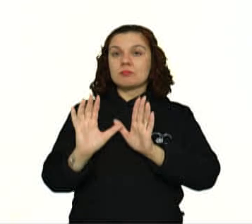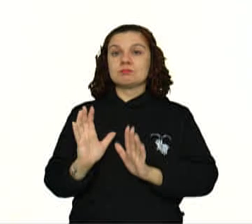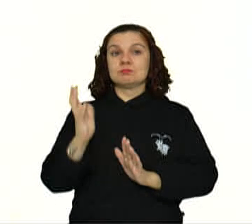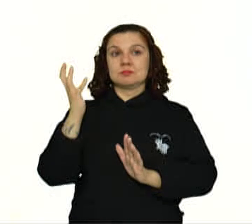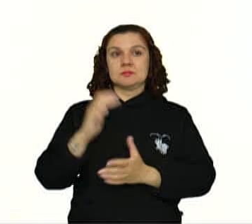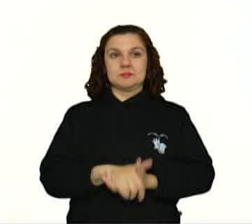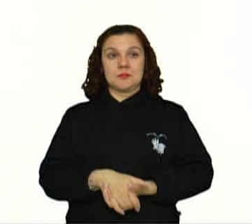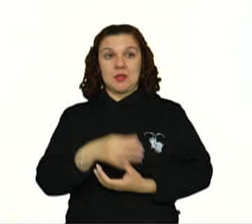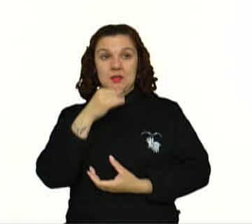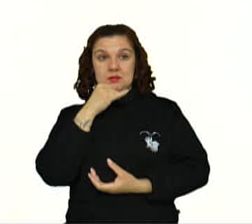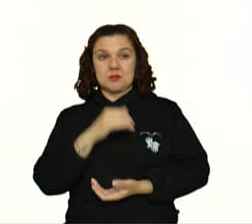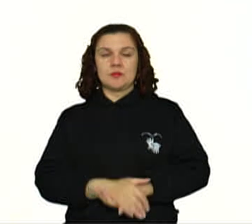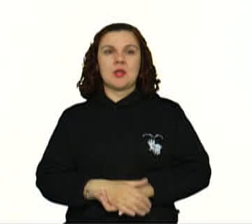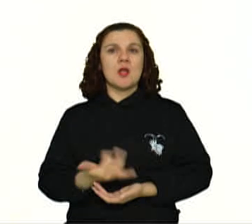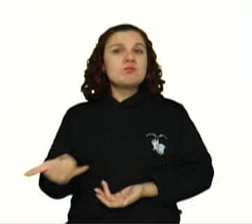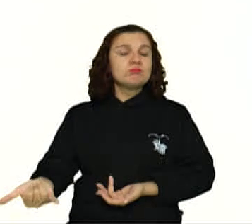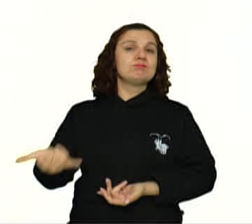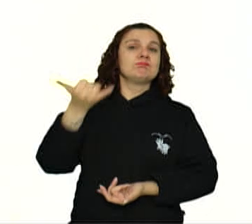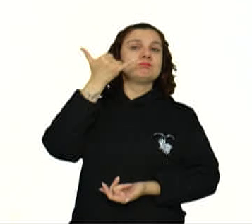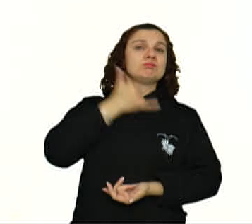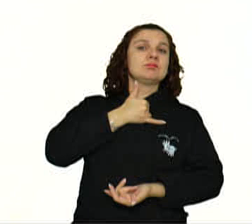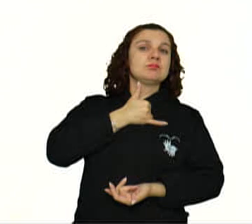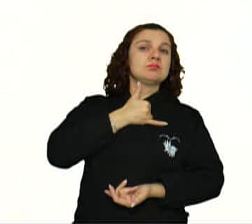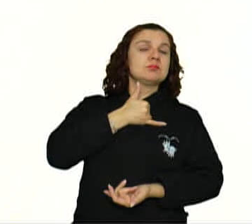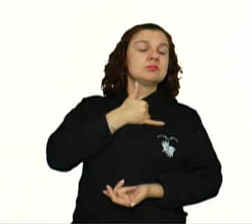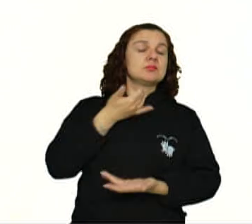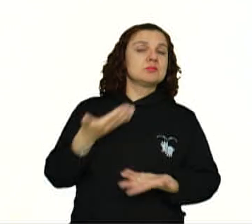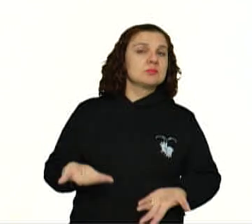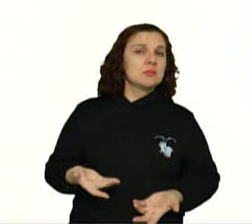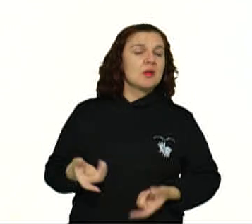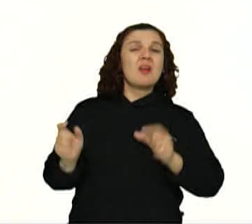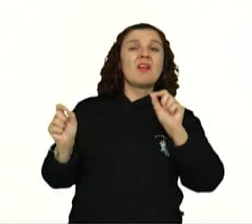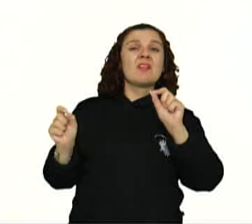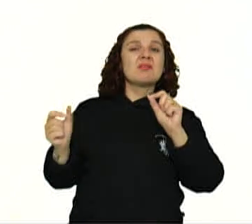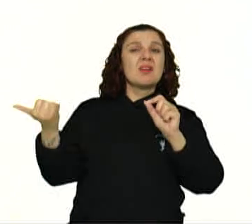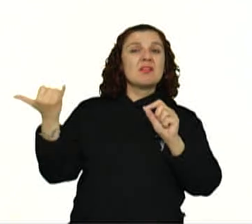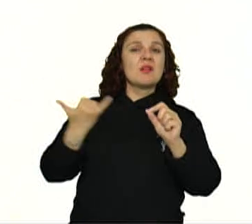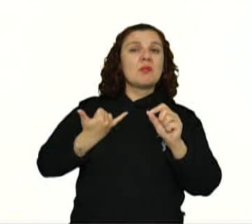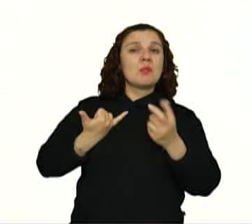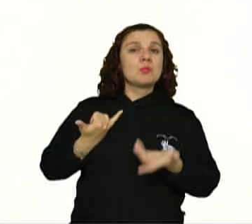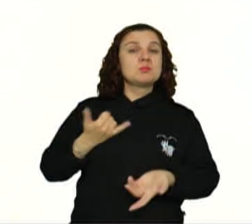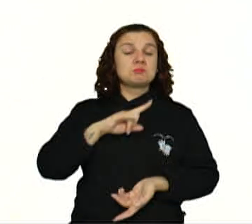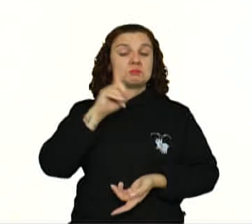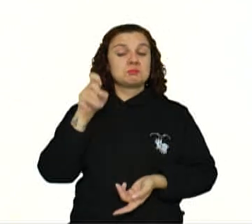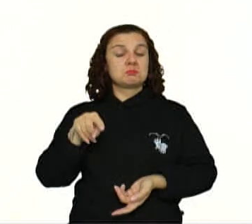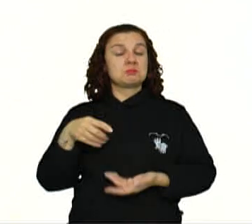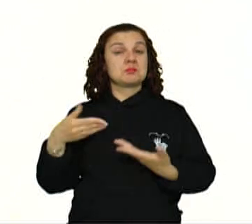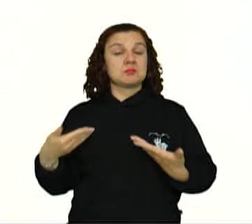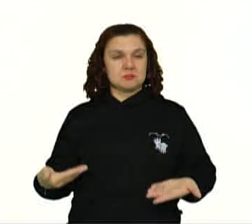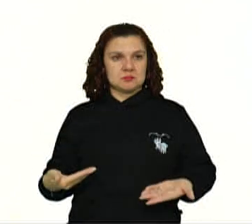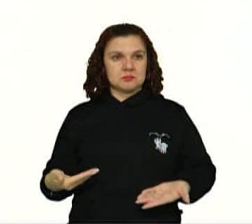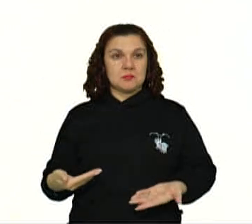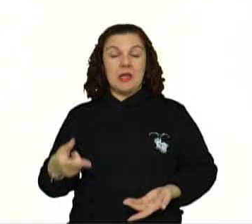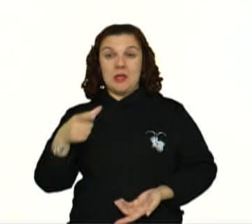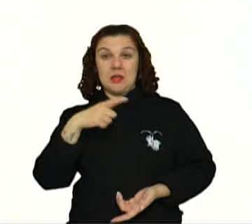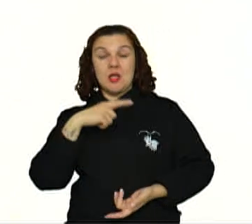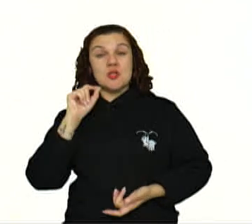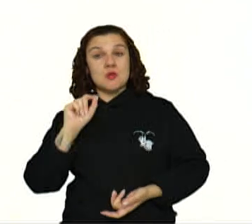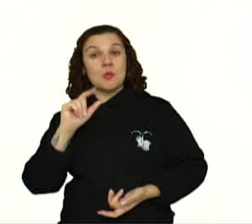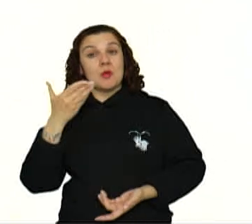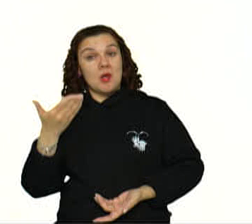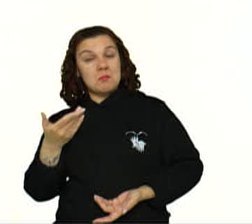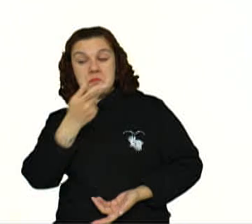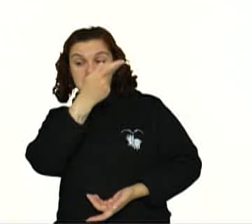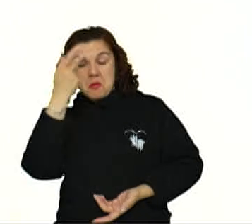ação. Exemplo, telefonaram para mim. Quem telefonou? Não se sabe. Tem-se apenas a informação